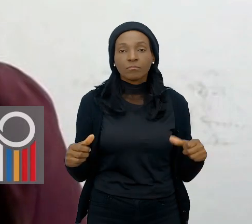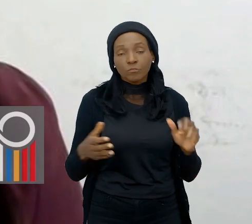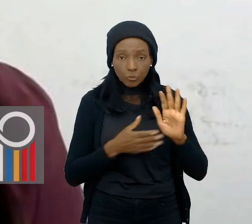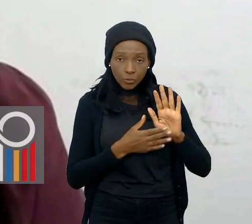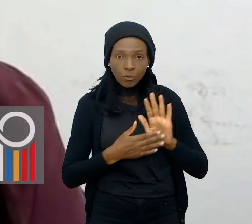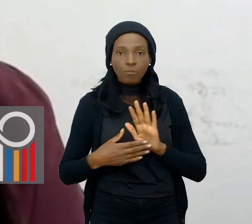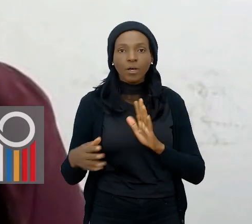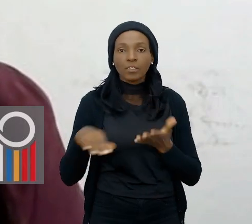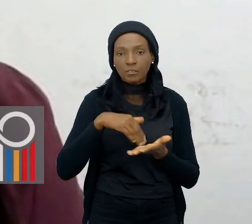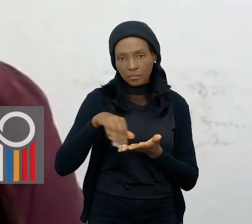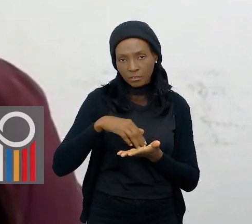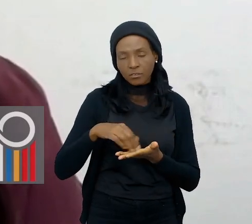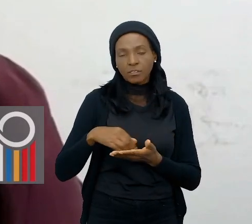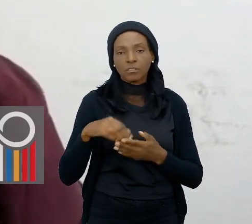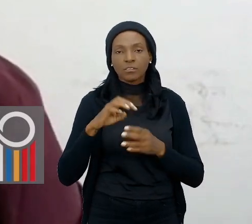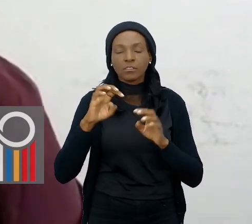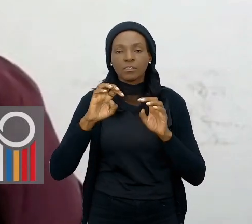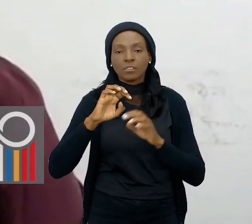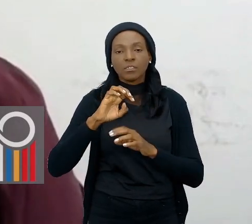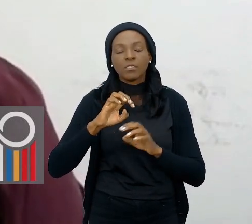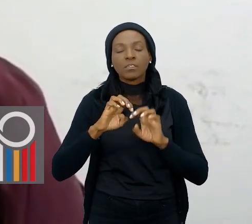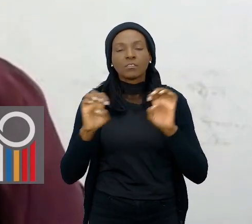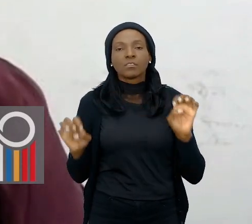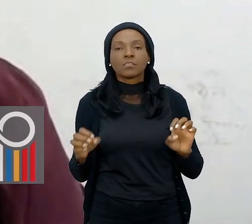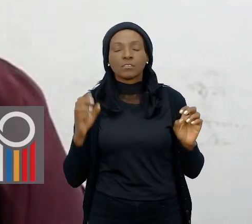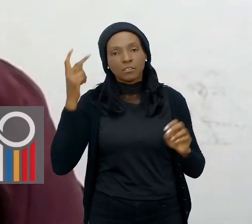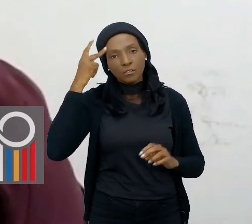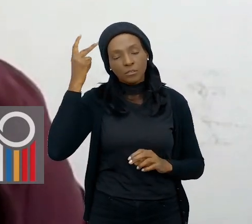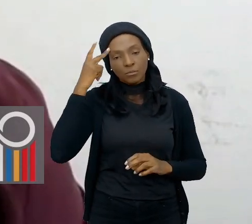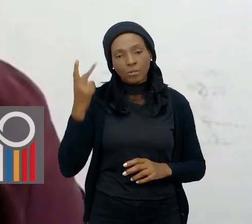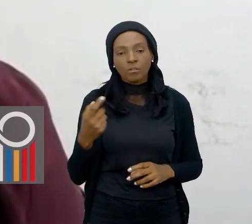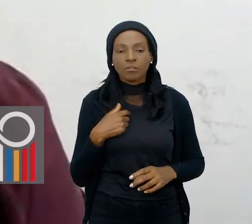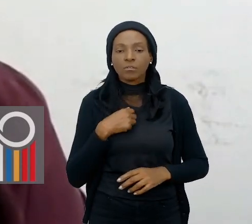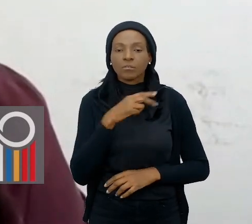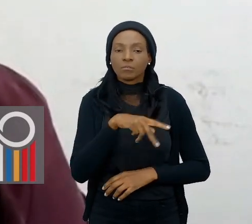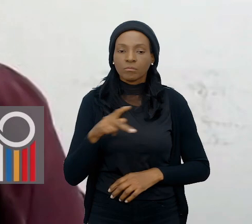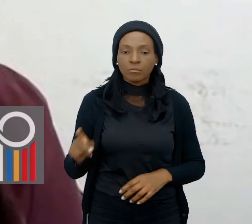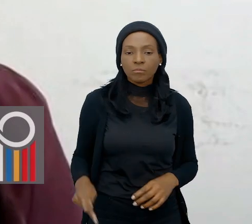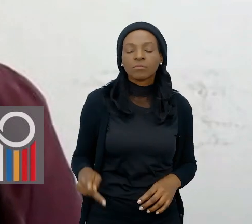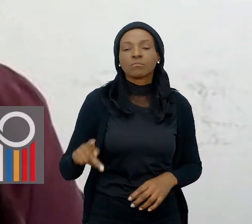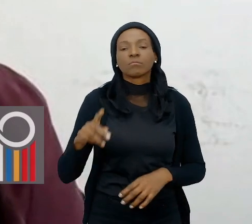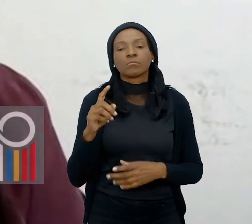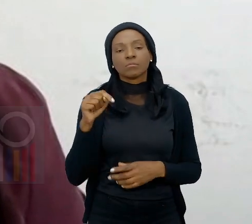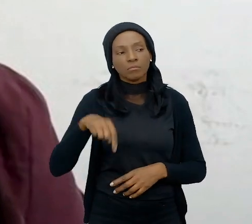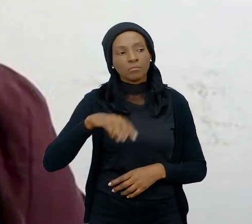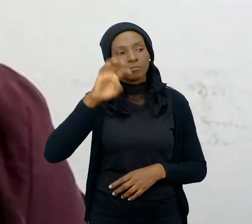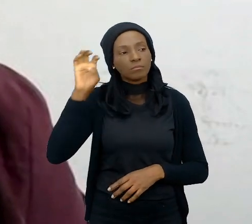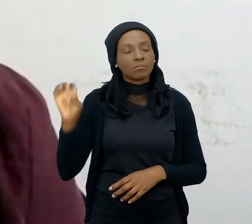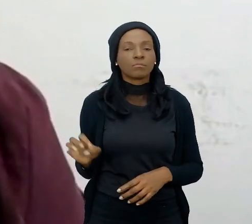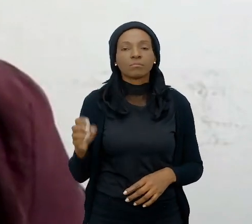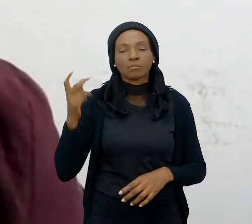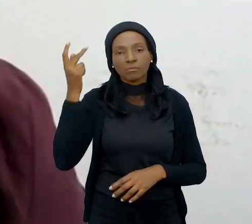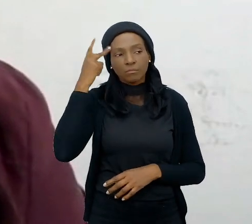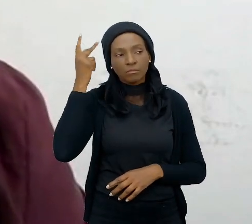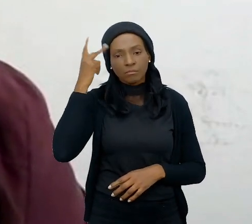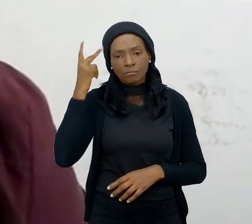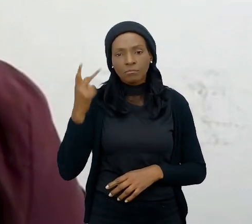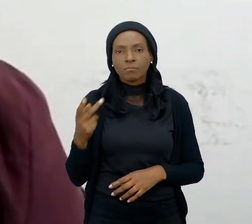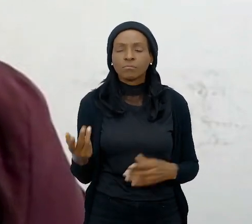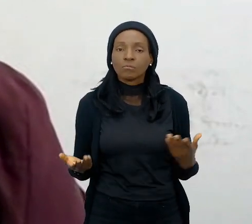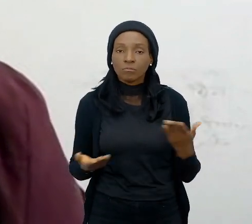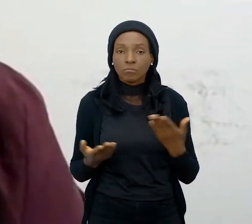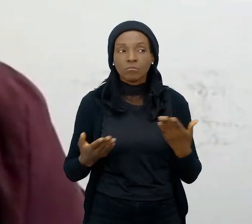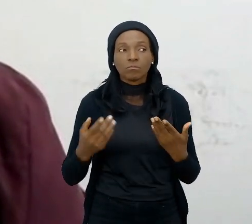Estadual de Educação de São Paulo. Eu sou a professora Kelly Pesetti, docente da Rede Estadual de São Paulo.